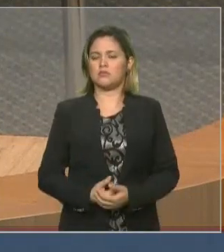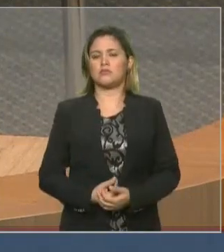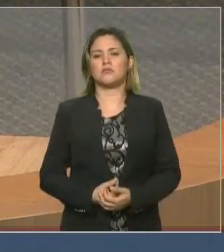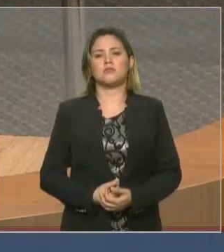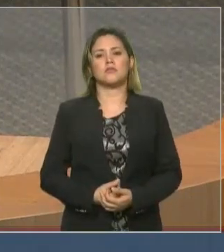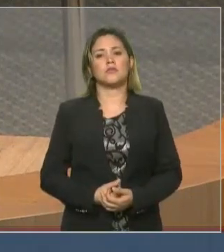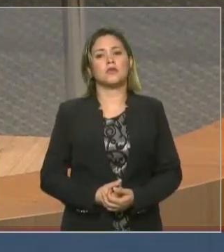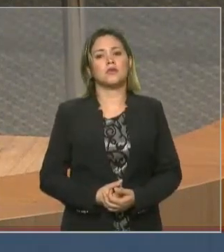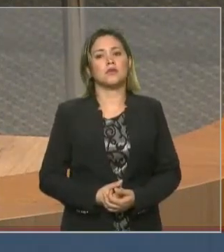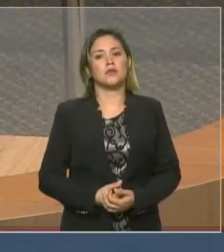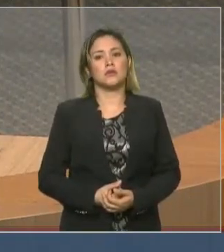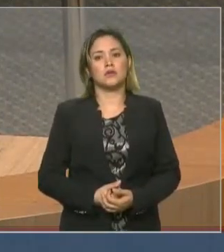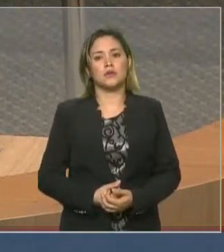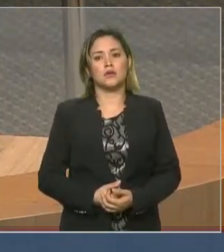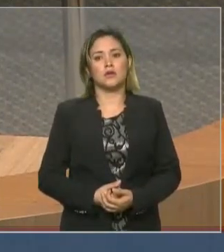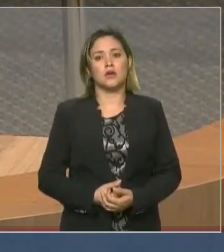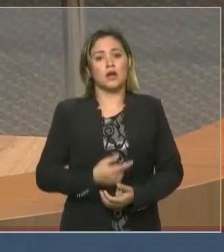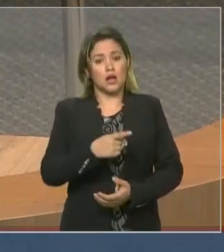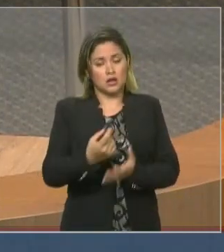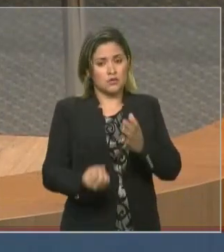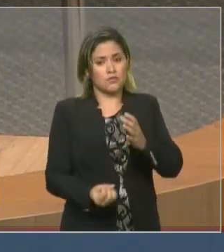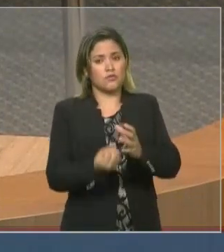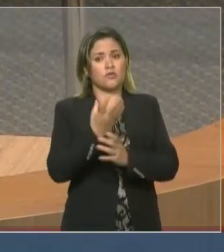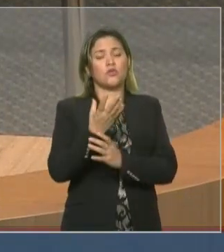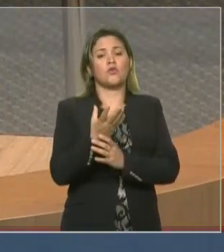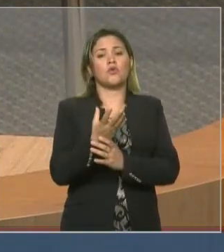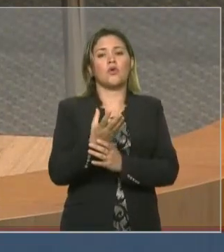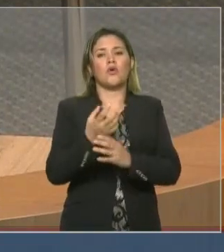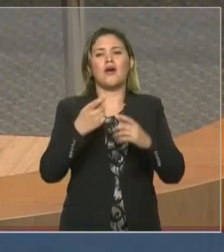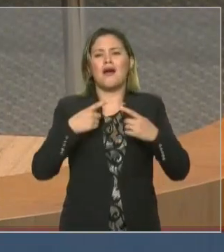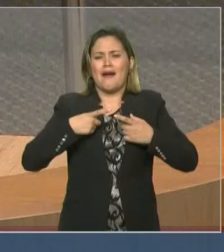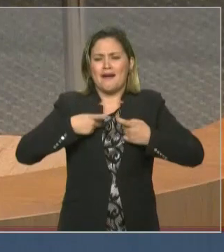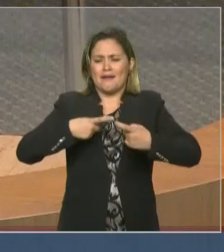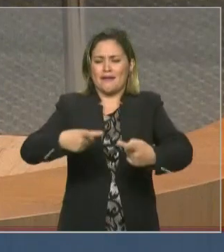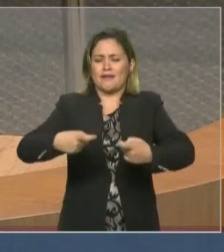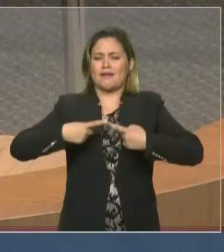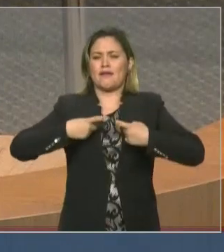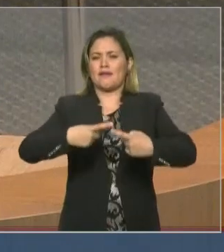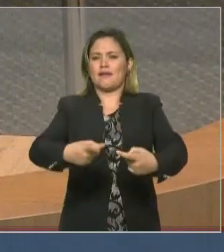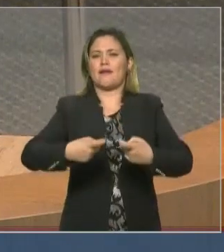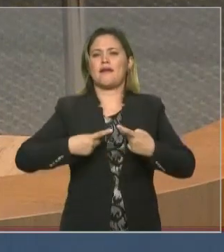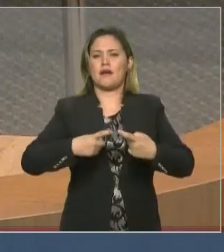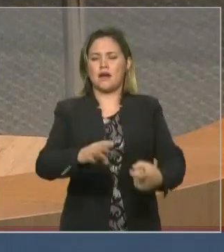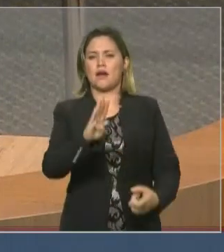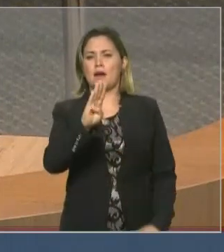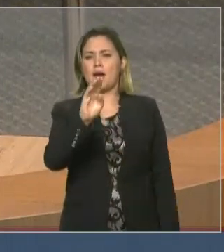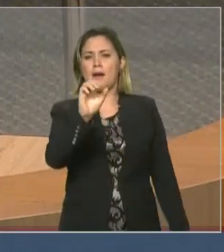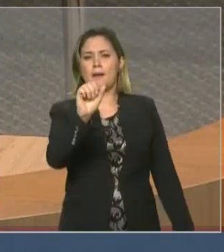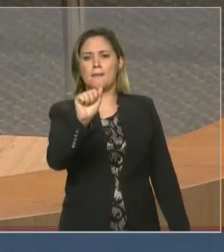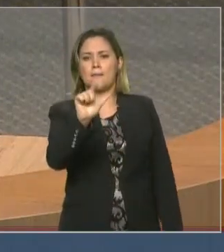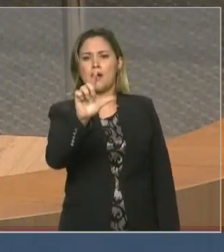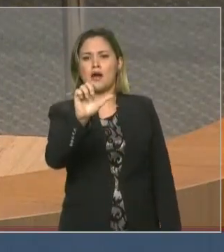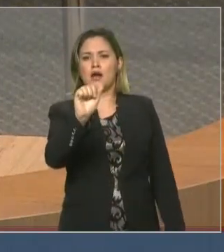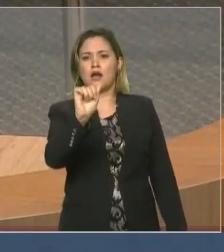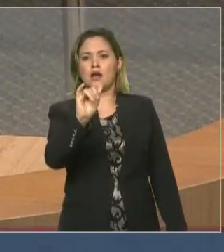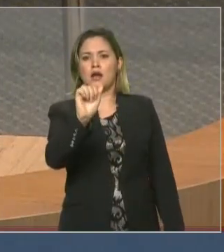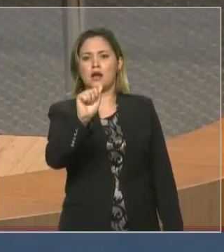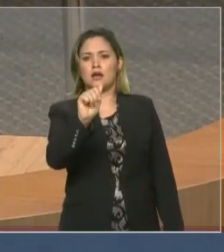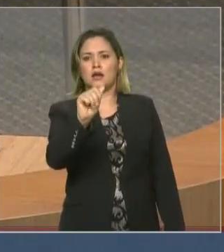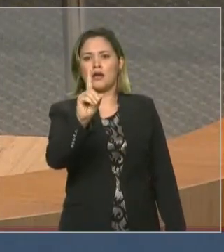a origem da balaiada. A balaiada se formou, cresceu,